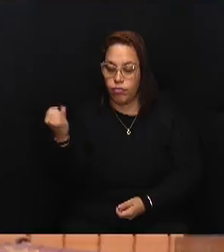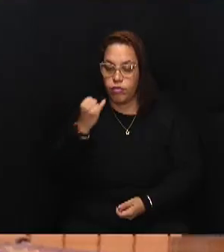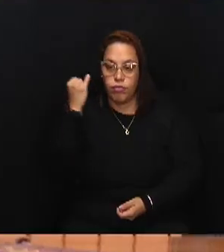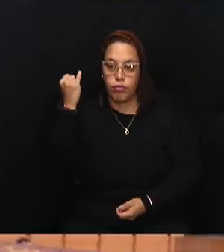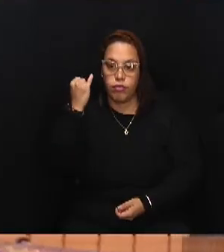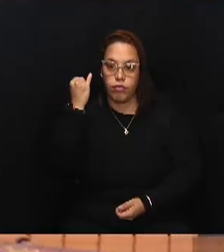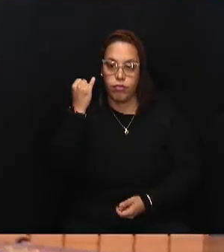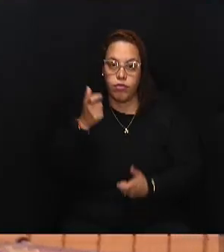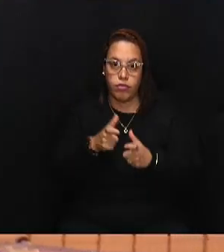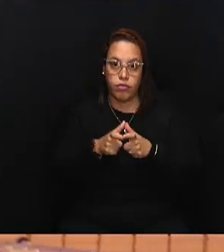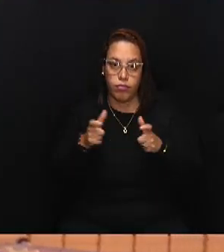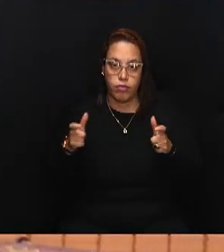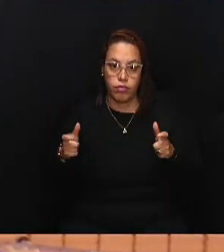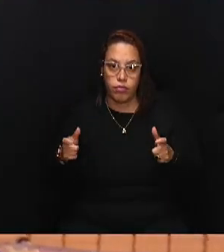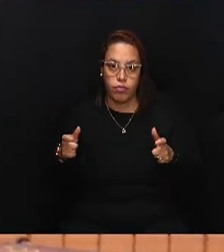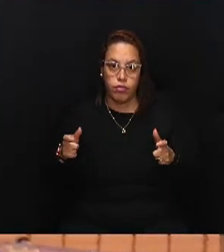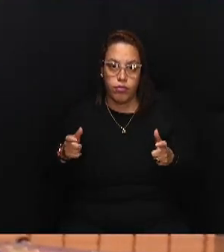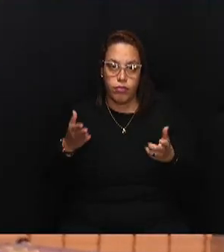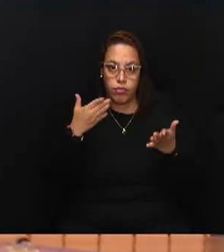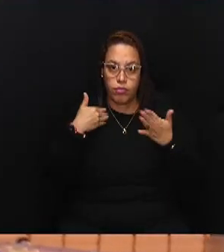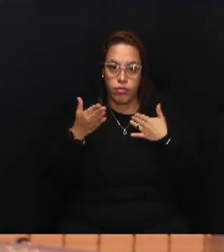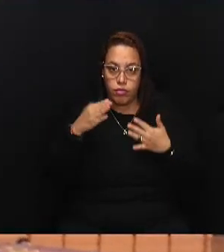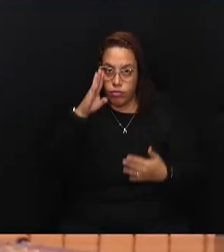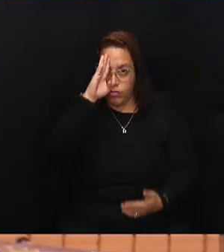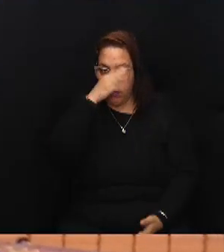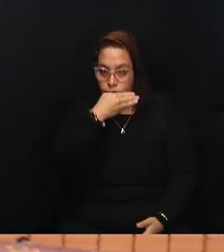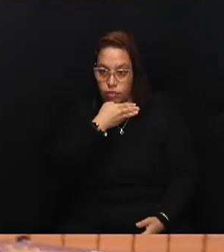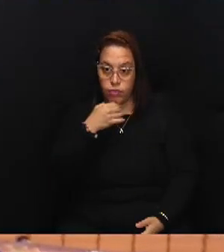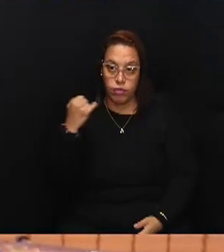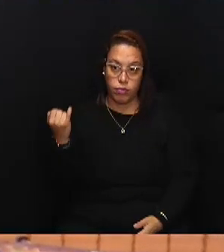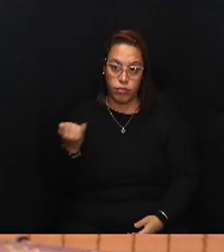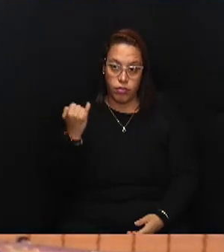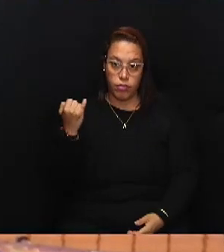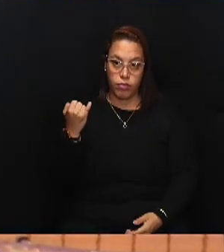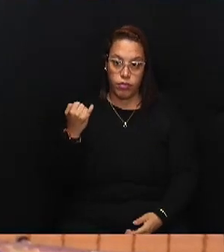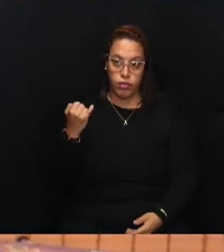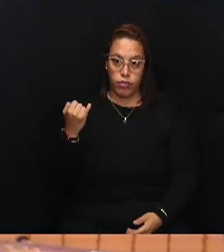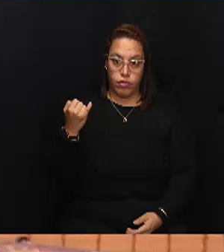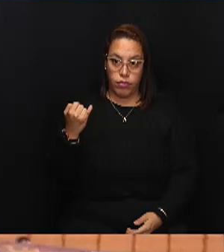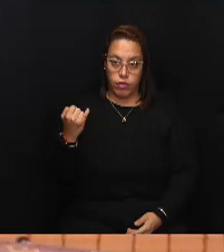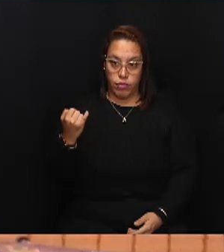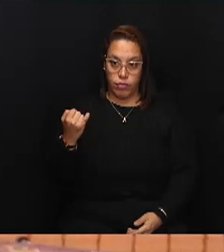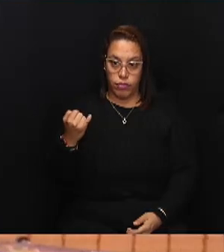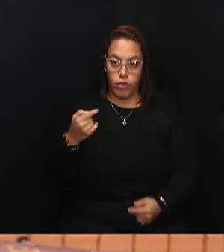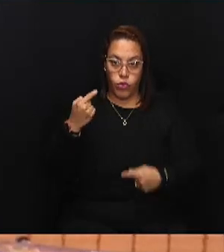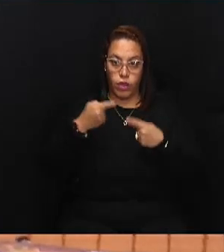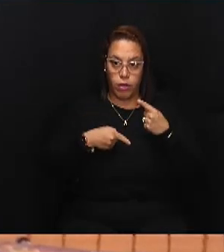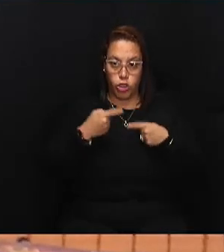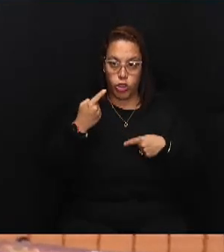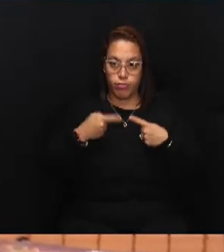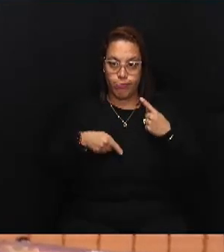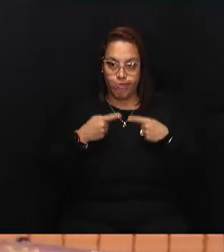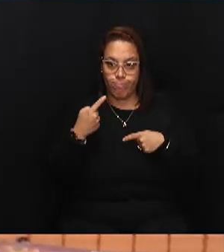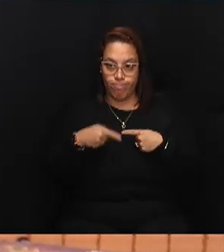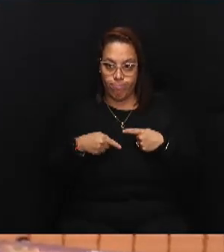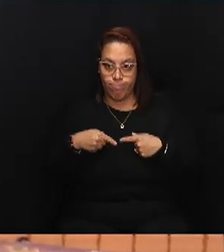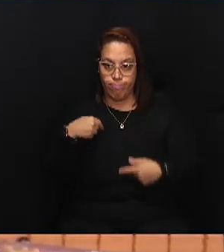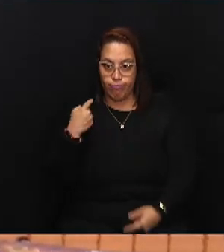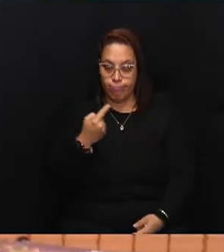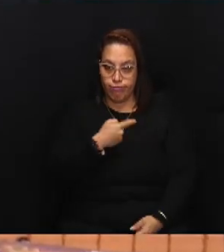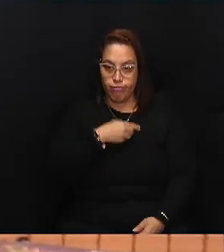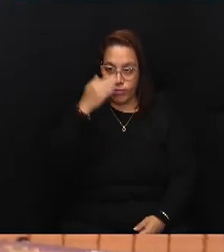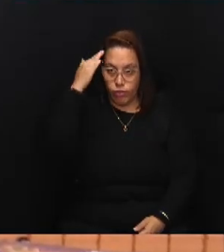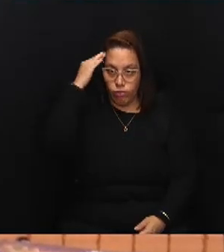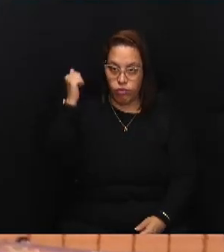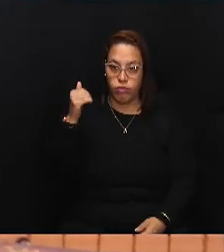grande. Eu tenho conversando até com o Iabico, né, Iabico? A importância assim, de você, primeiro, os debates, né? Sim. Entre a gente, para saber, para